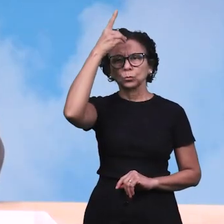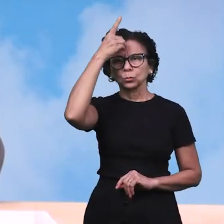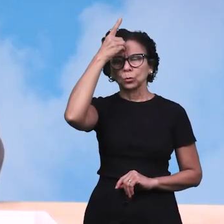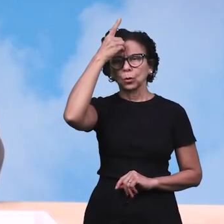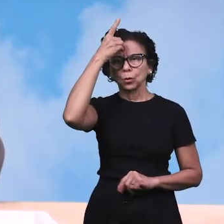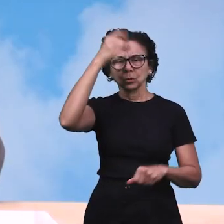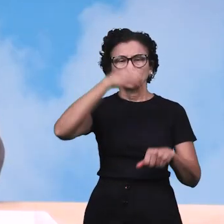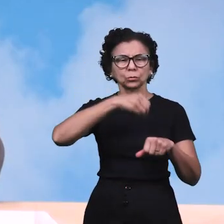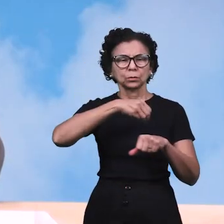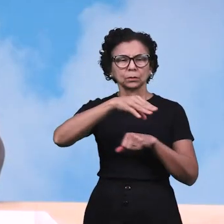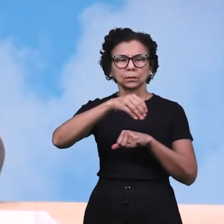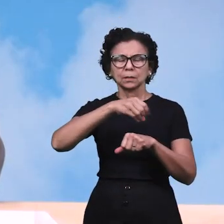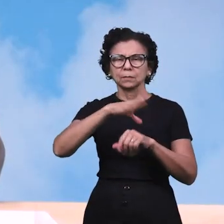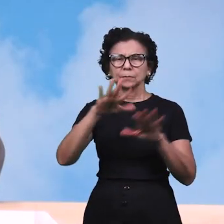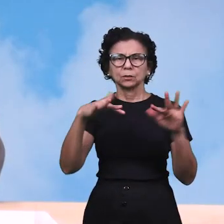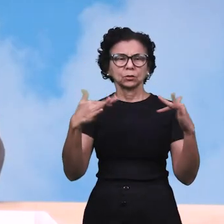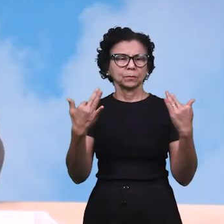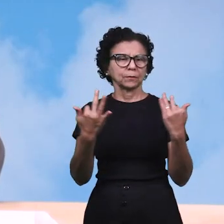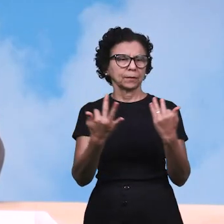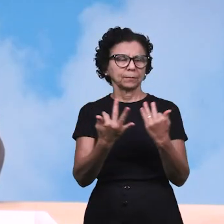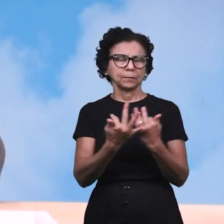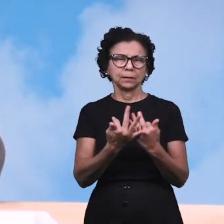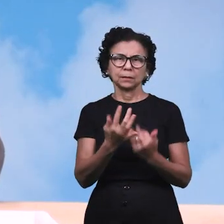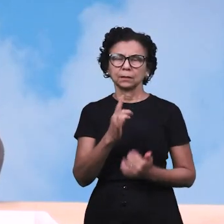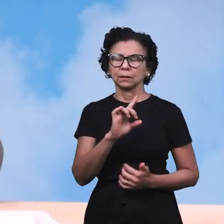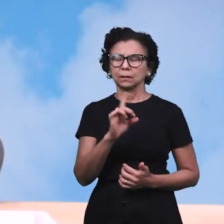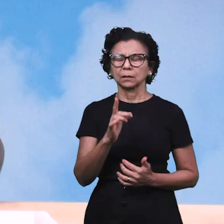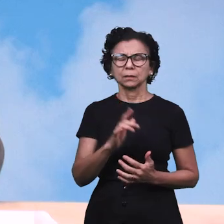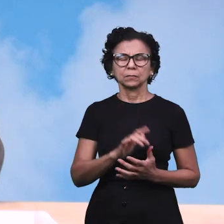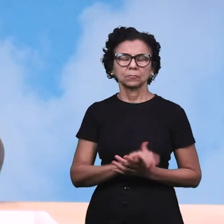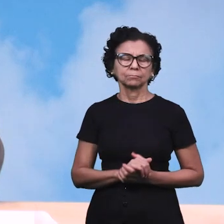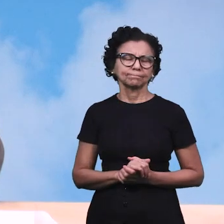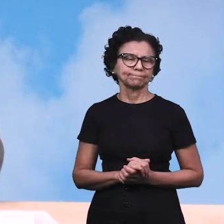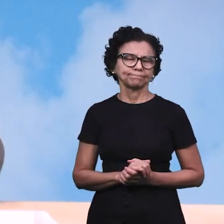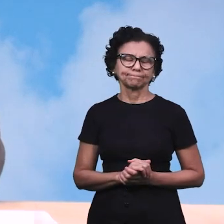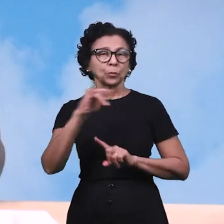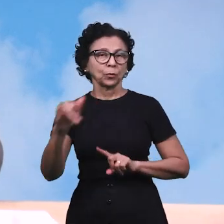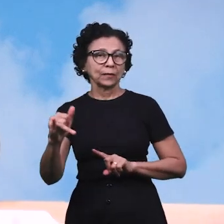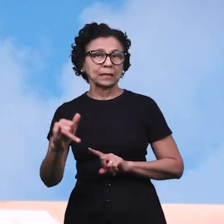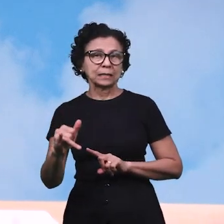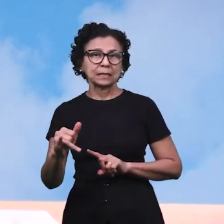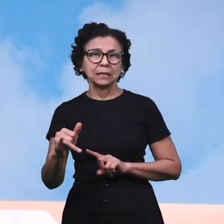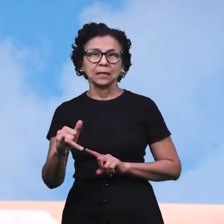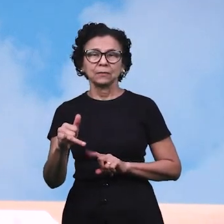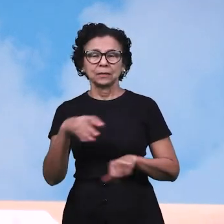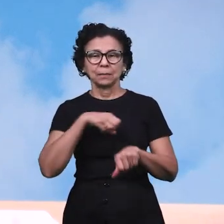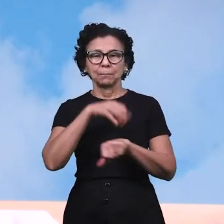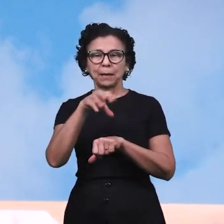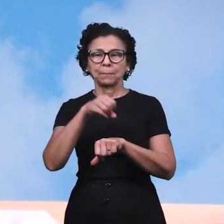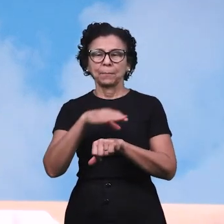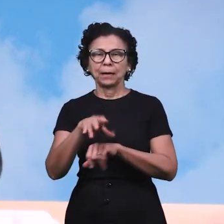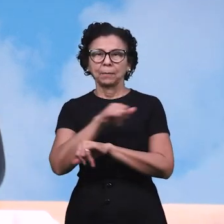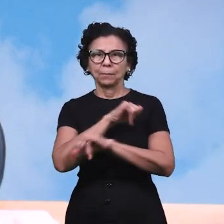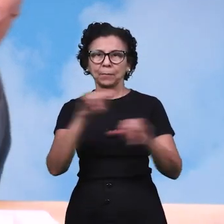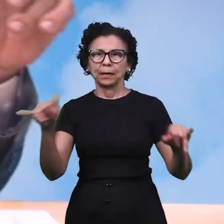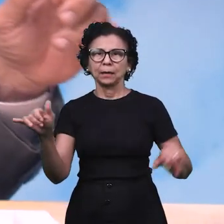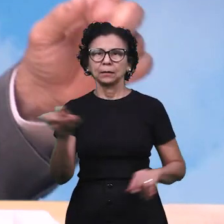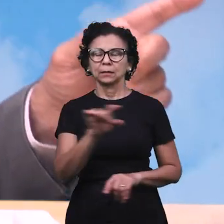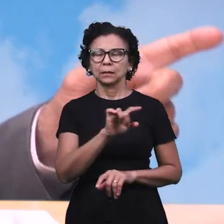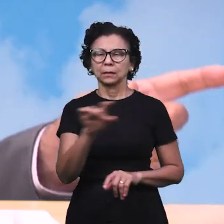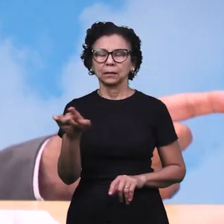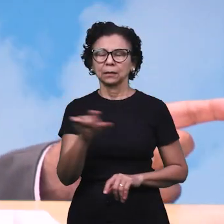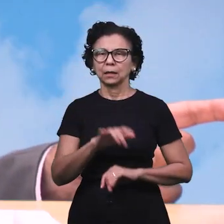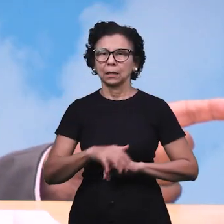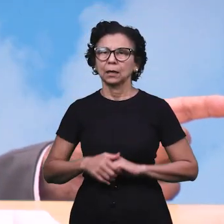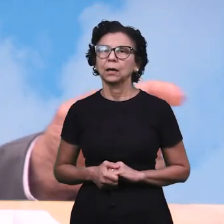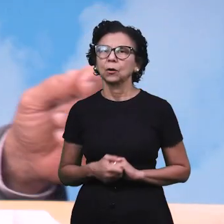porque você não vai ser aceito. Profecia não é isso. Profecia guarda o segredo, entregue para quem